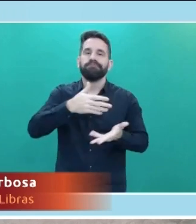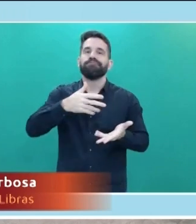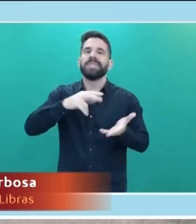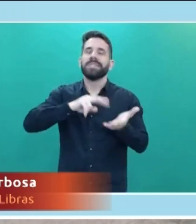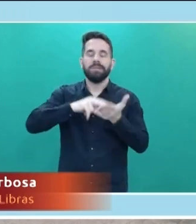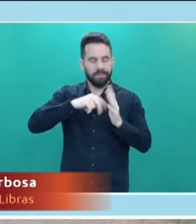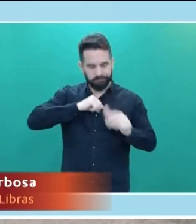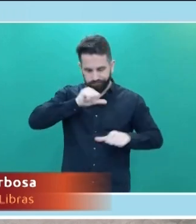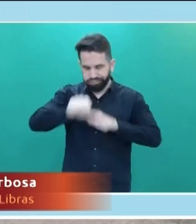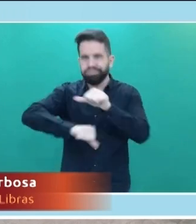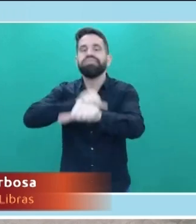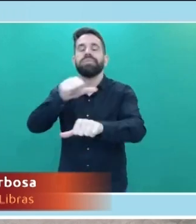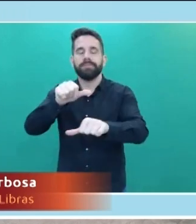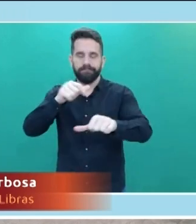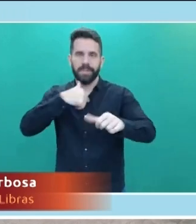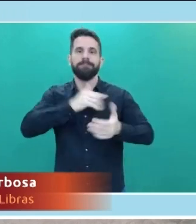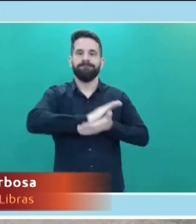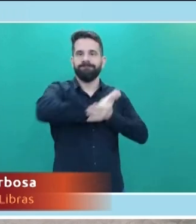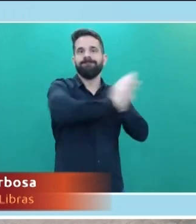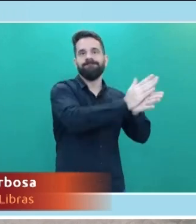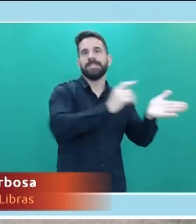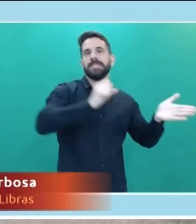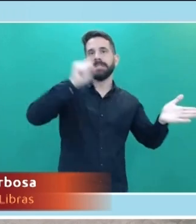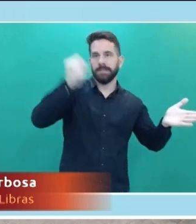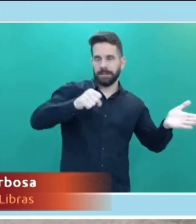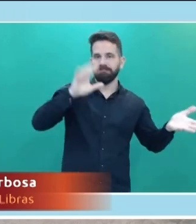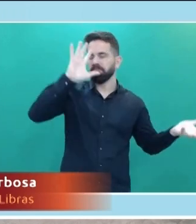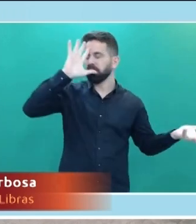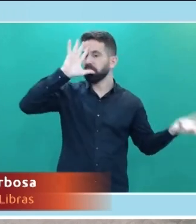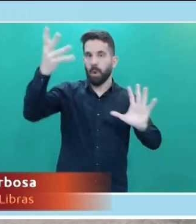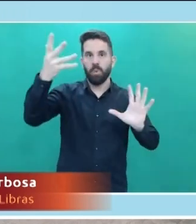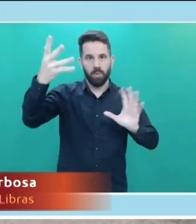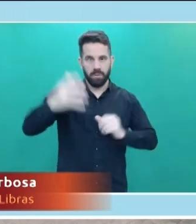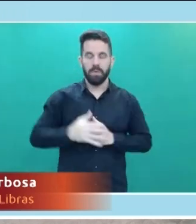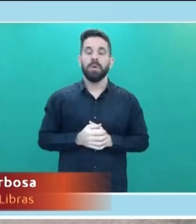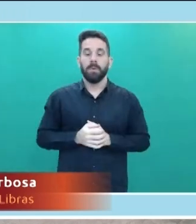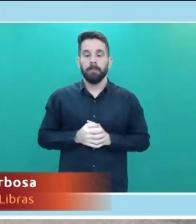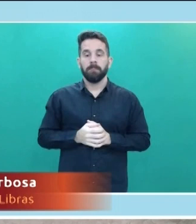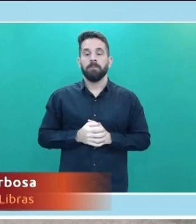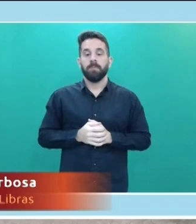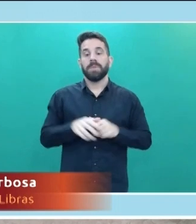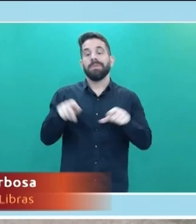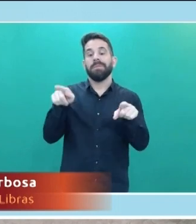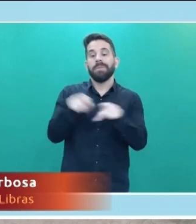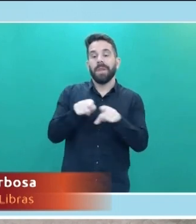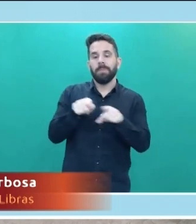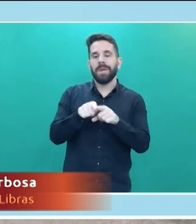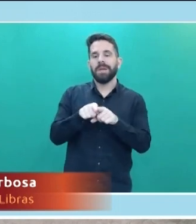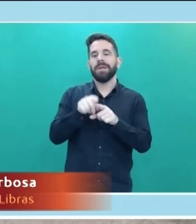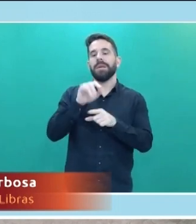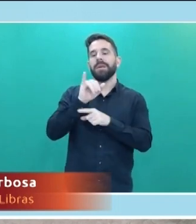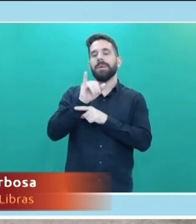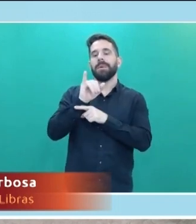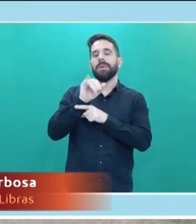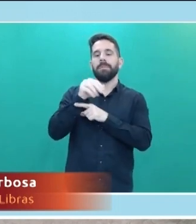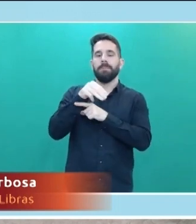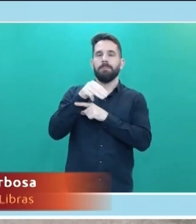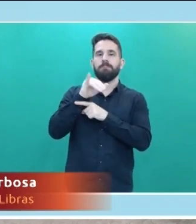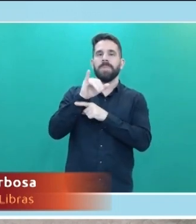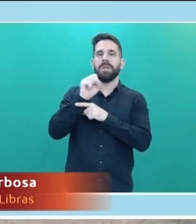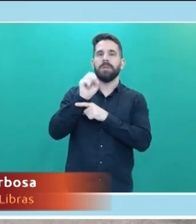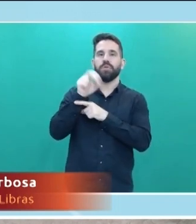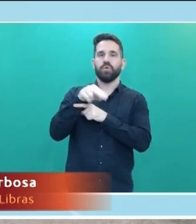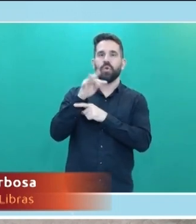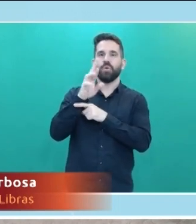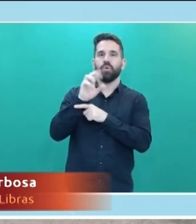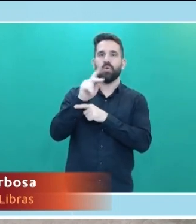da misoginia extrema até a misantropia também, que é você odiar a humanidade como um todo, né? Então, você não odeia